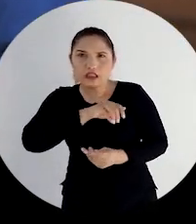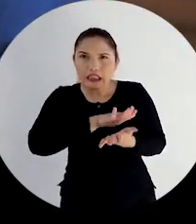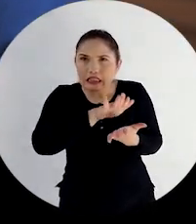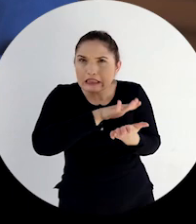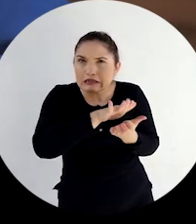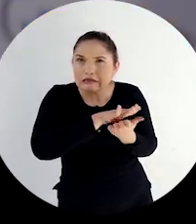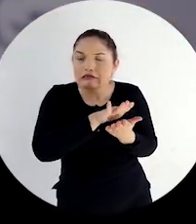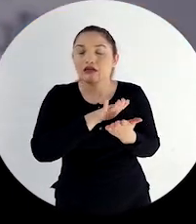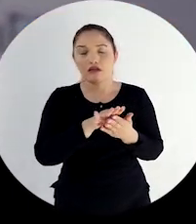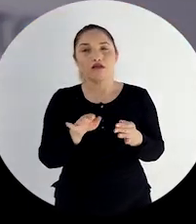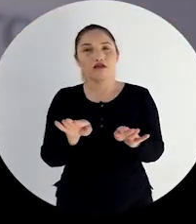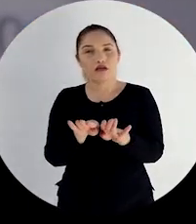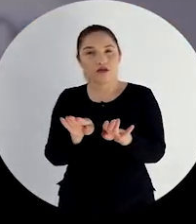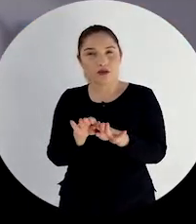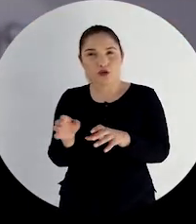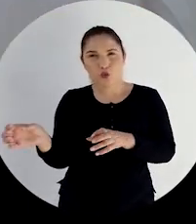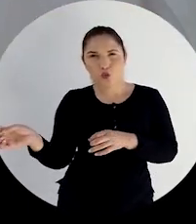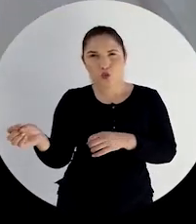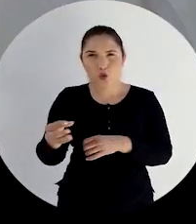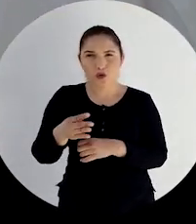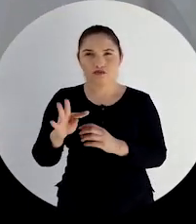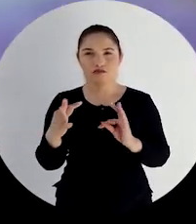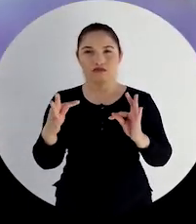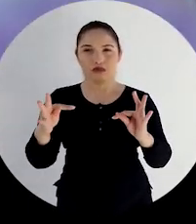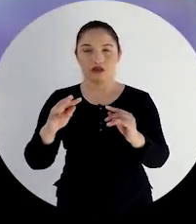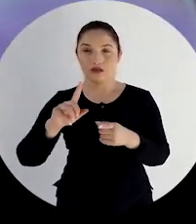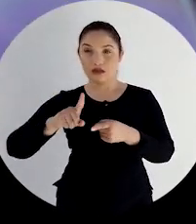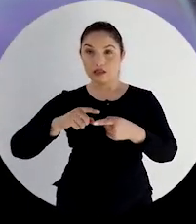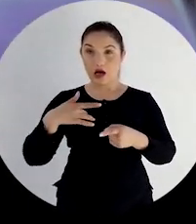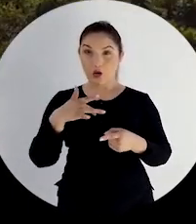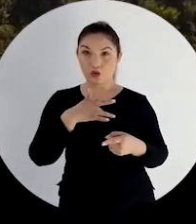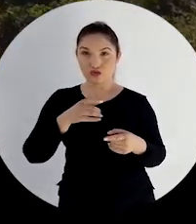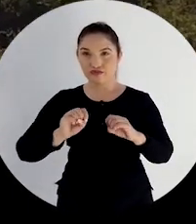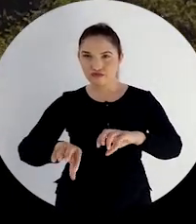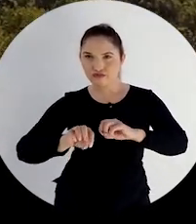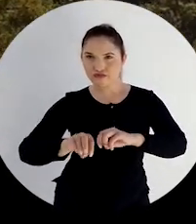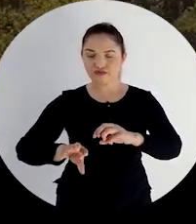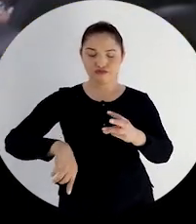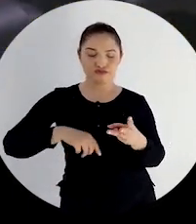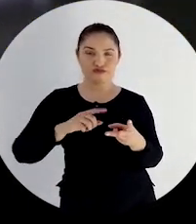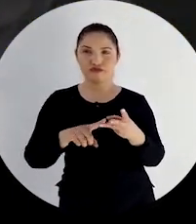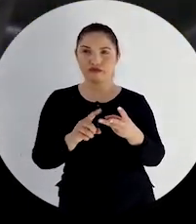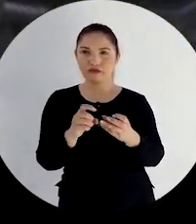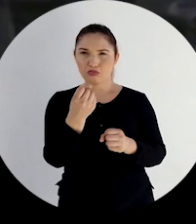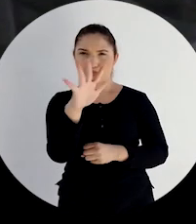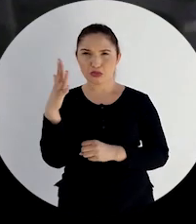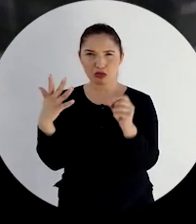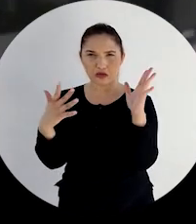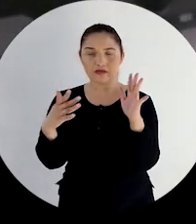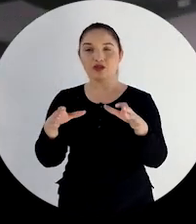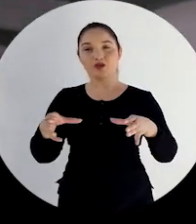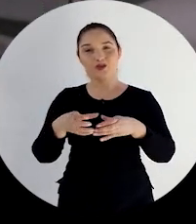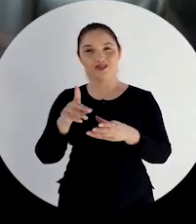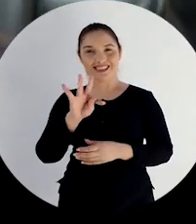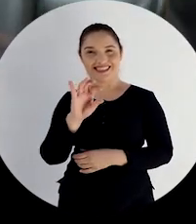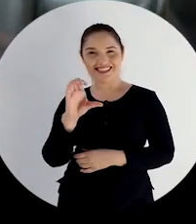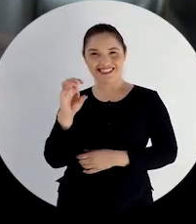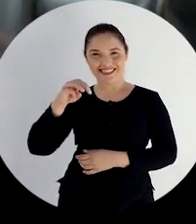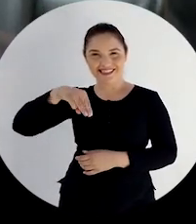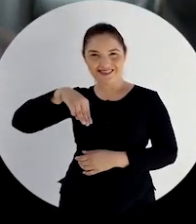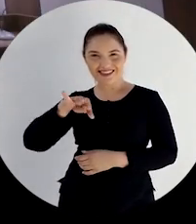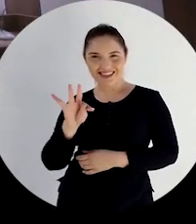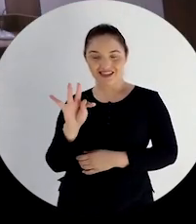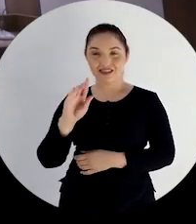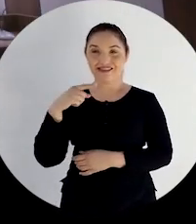forma compartilhada e inovadora na saúde, na educação e no meio ambiente. Somos o TCE-MT e